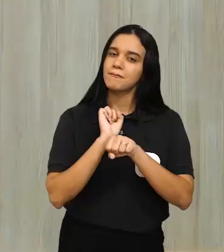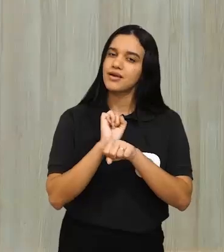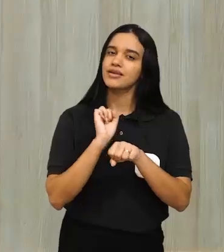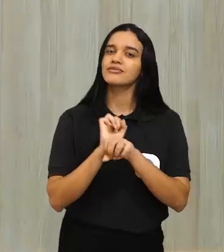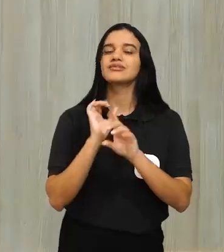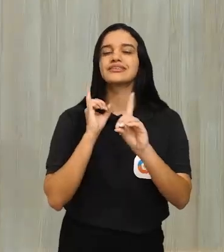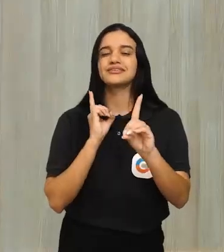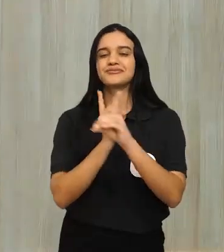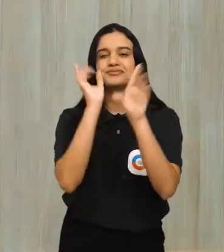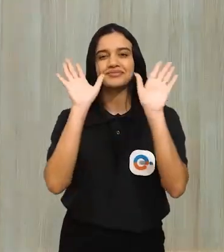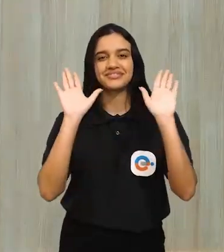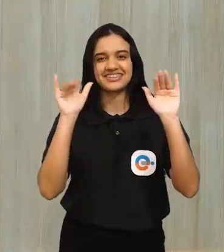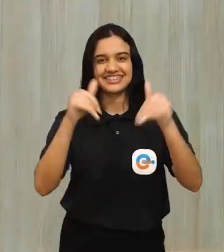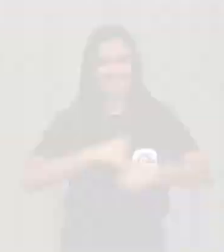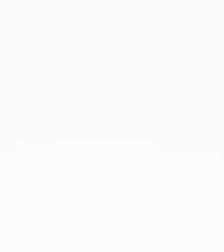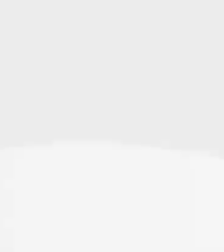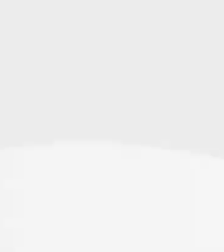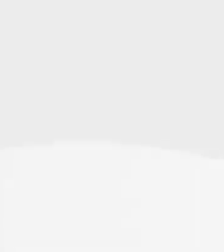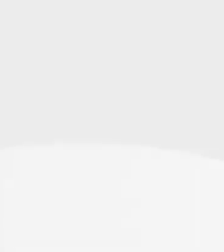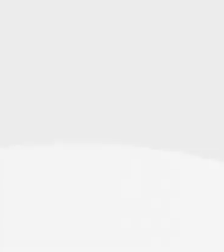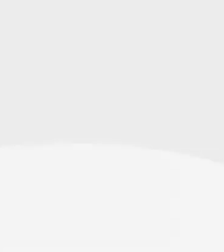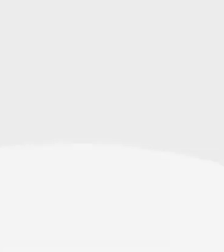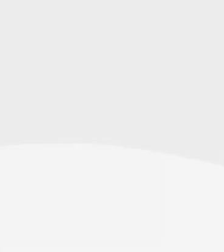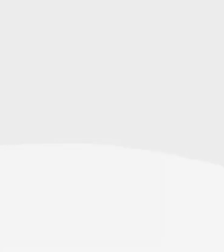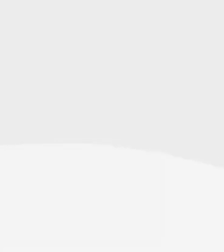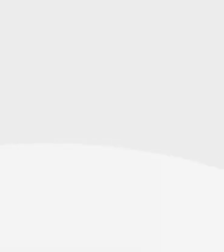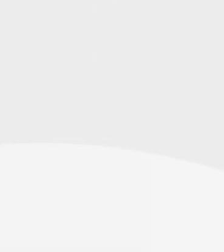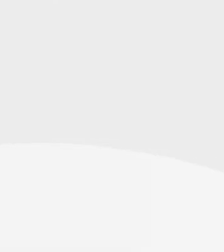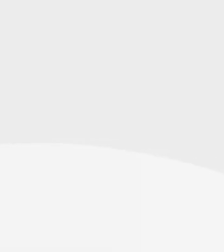próximo vídeo tchau tchau